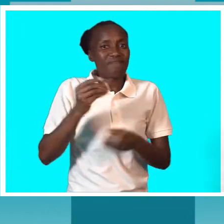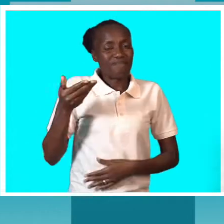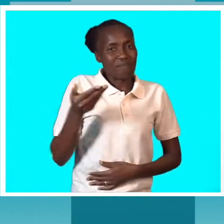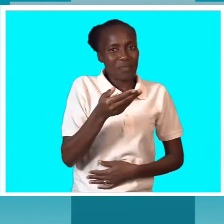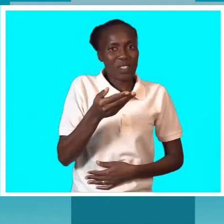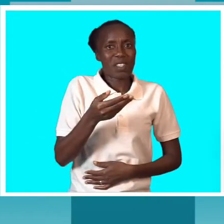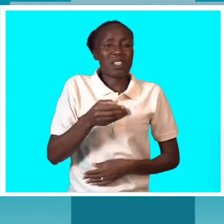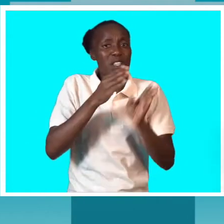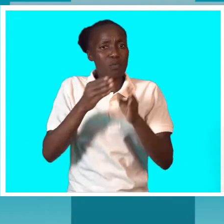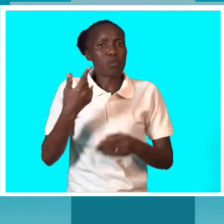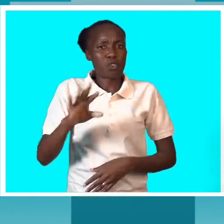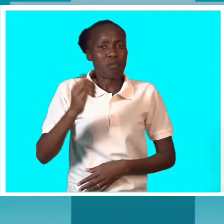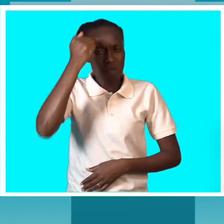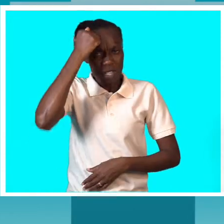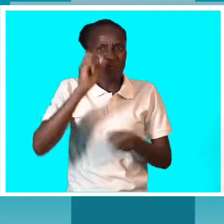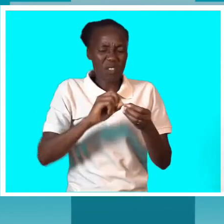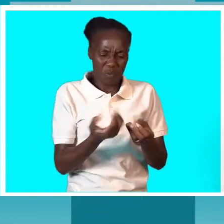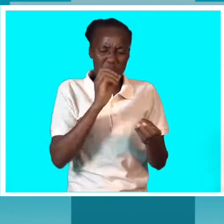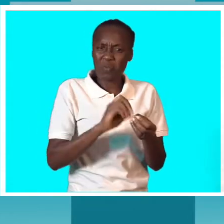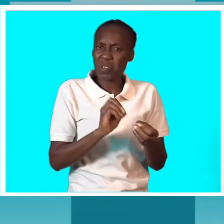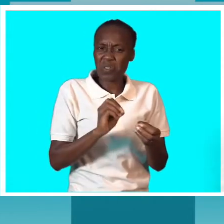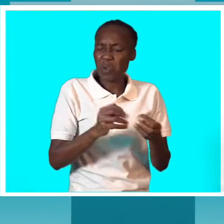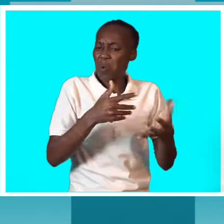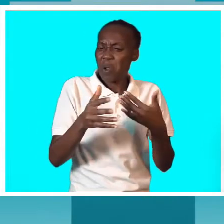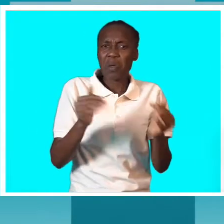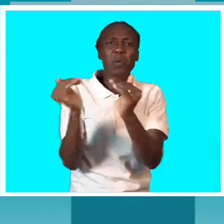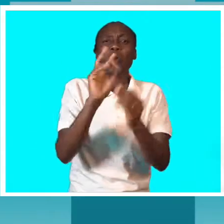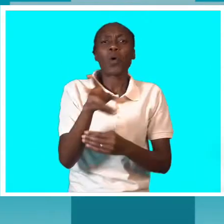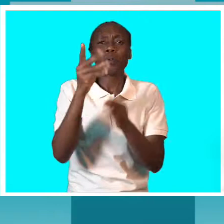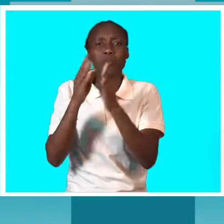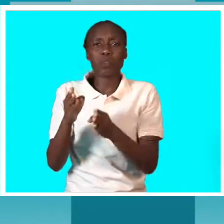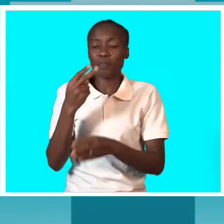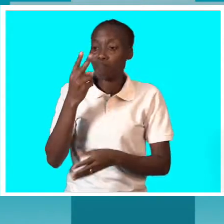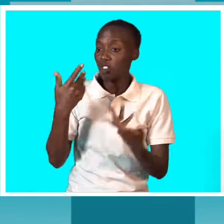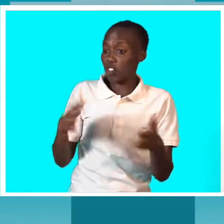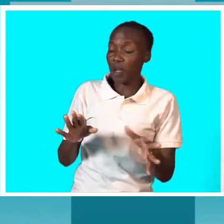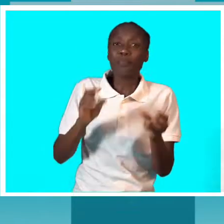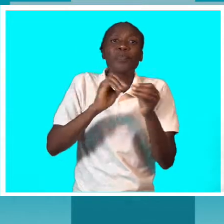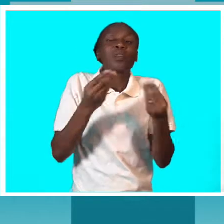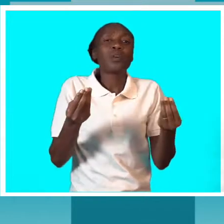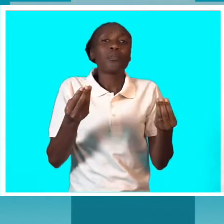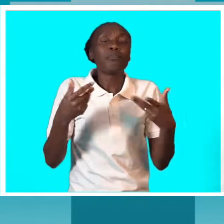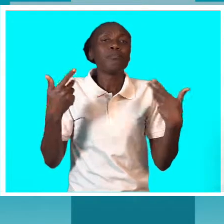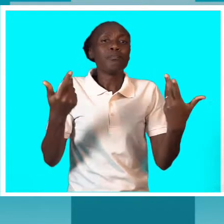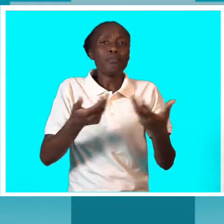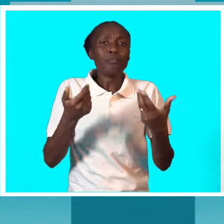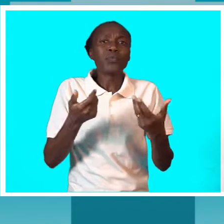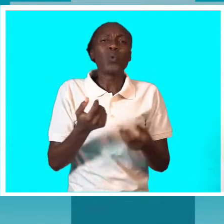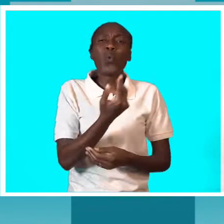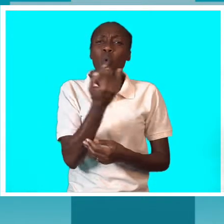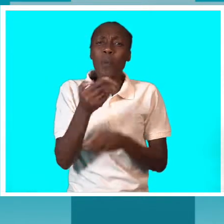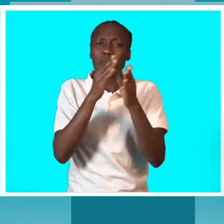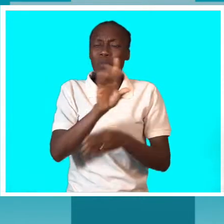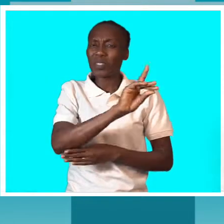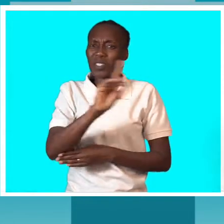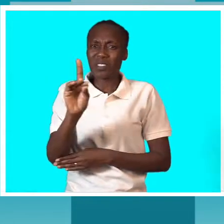se sabem fazer, elas podem fazer e muito bem como qualquer um pode fazer. Temos verificado um reduzido número de pessoas